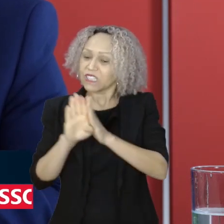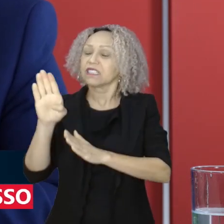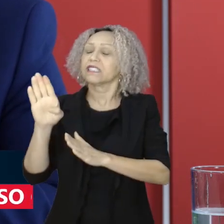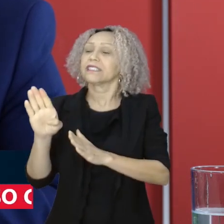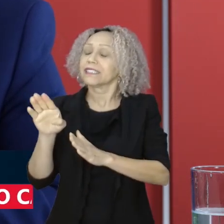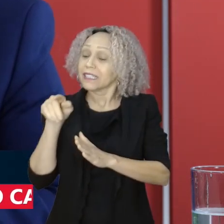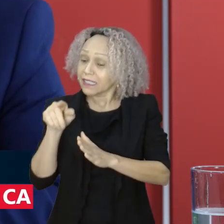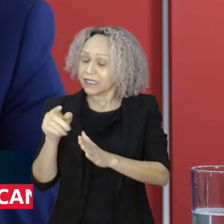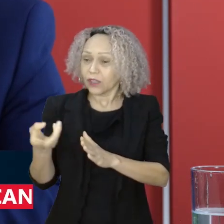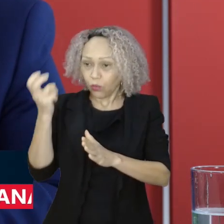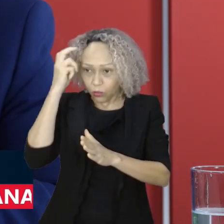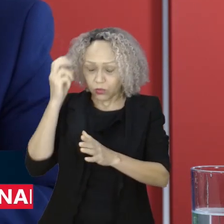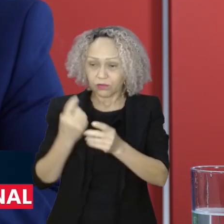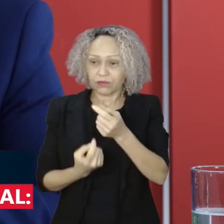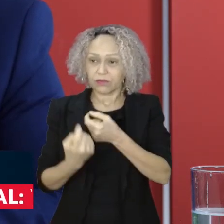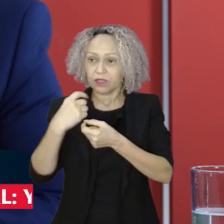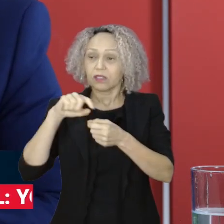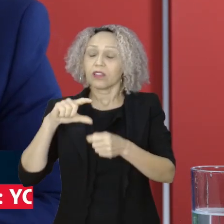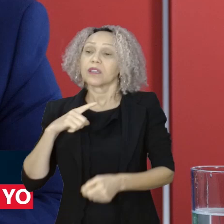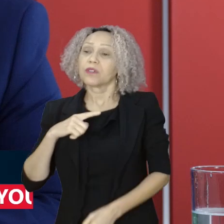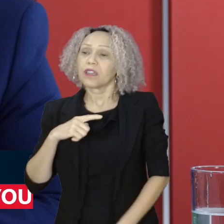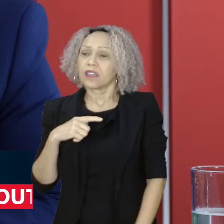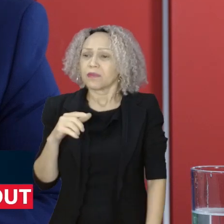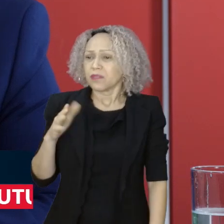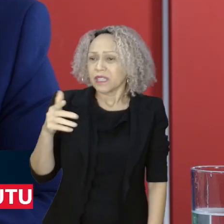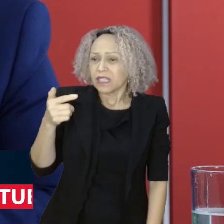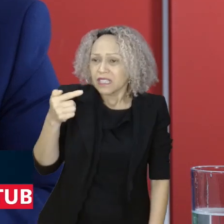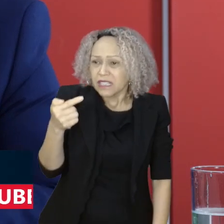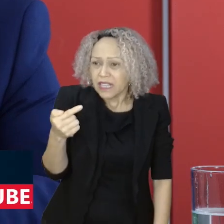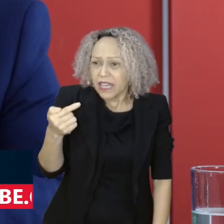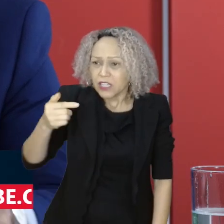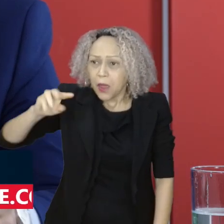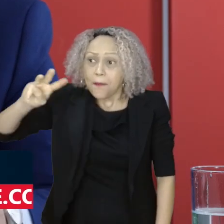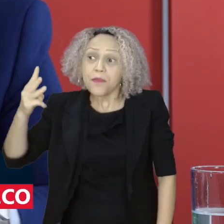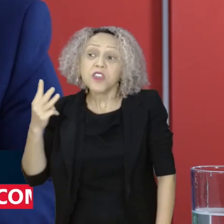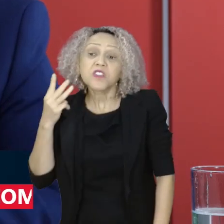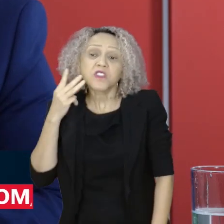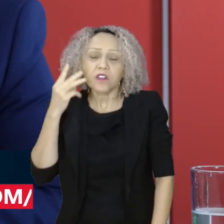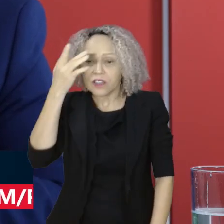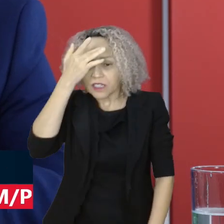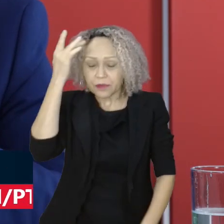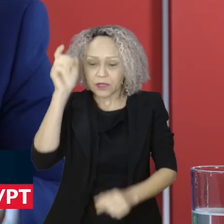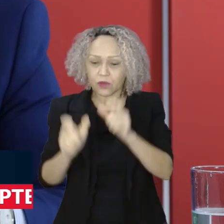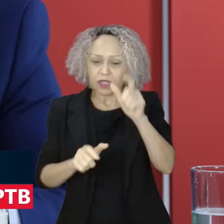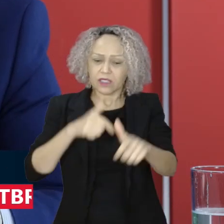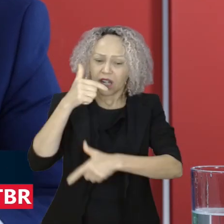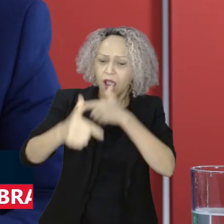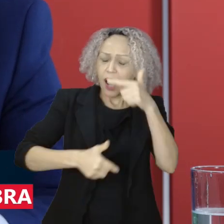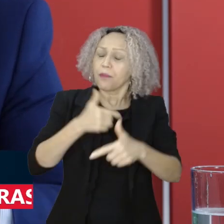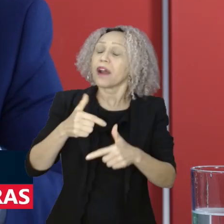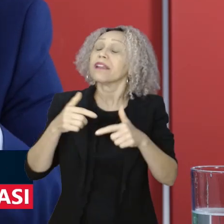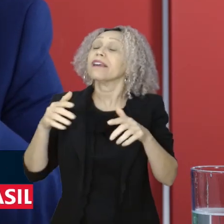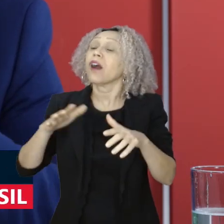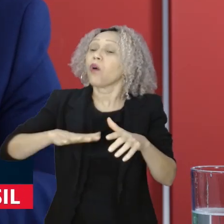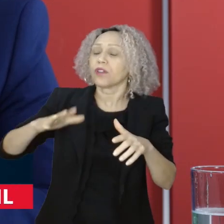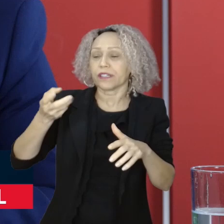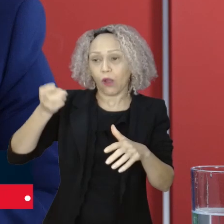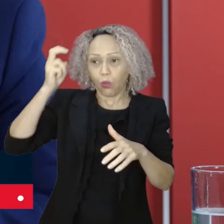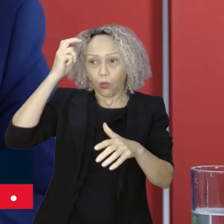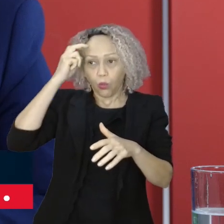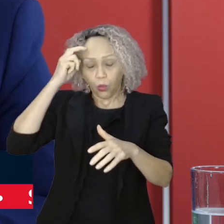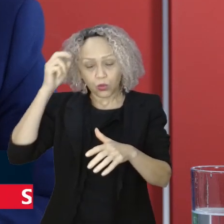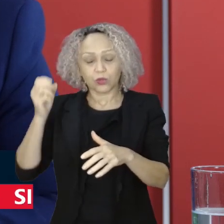Nós temos cerca de 7 milhões de pessoas que atuam na indústria criativa, no meio cultural. Então, para